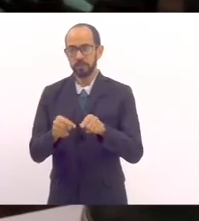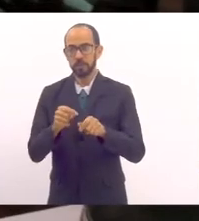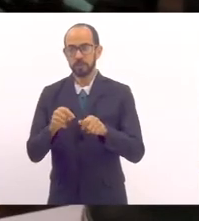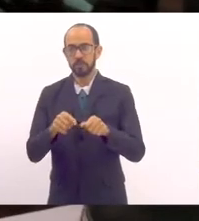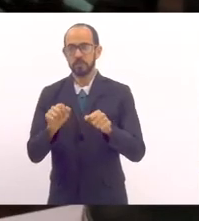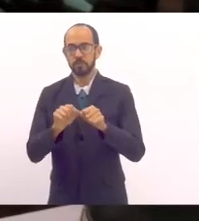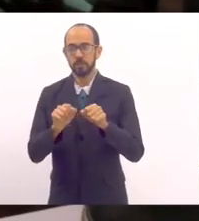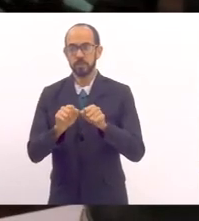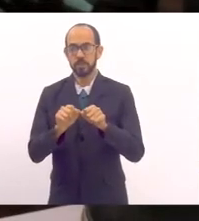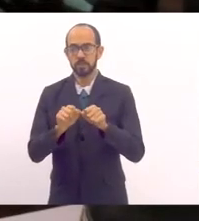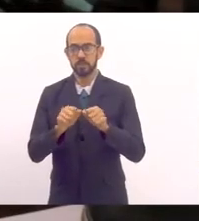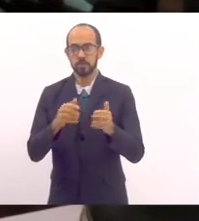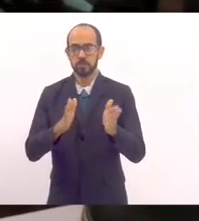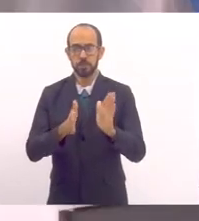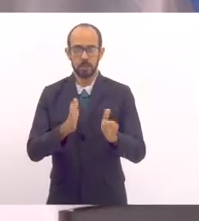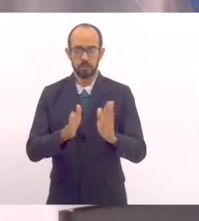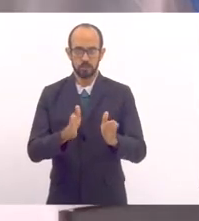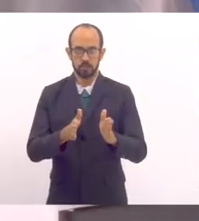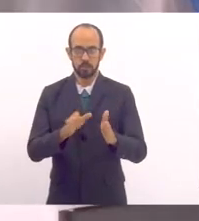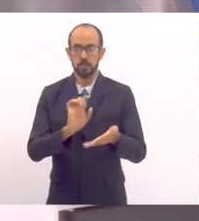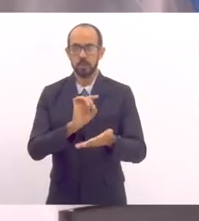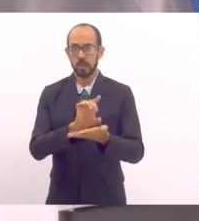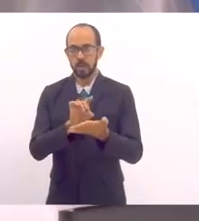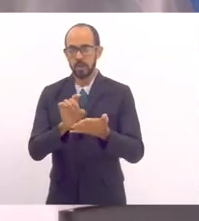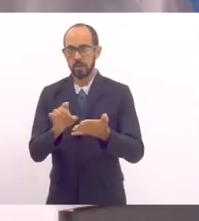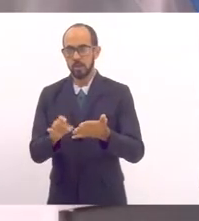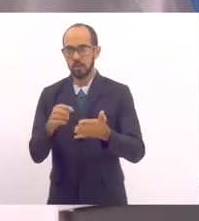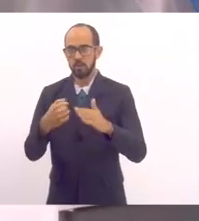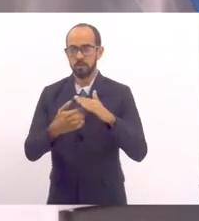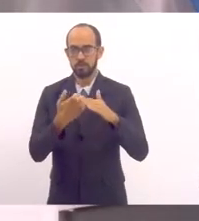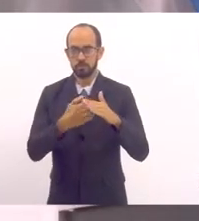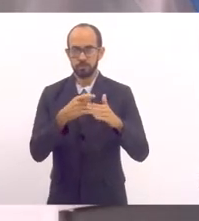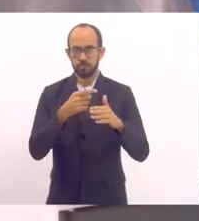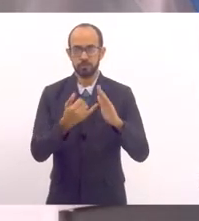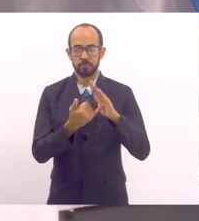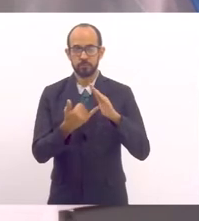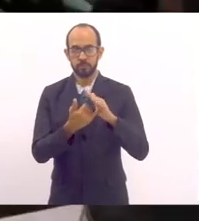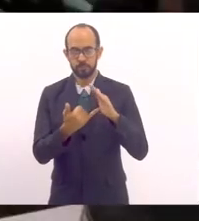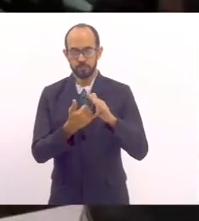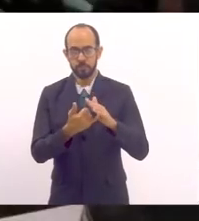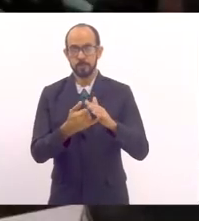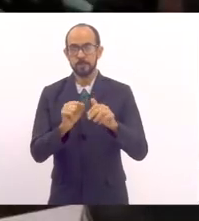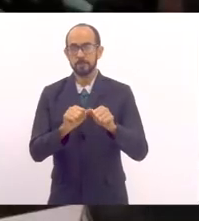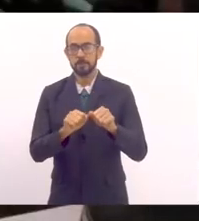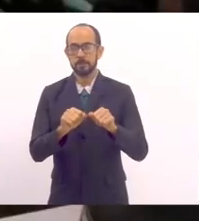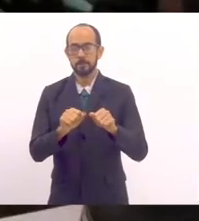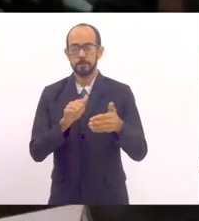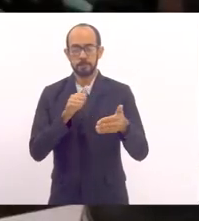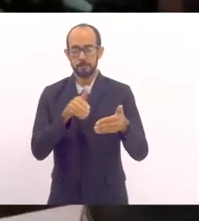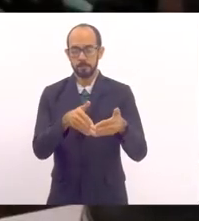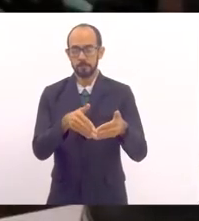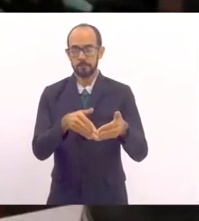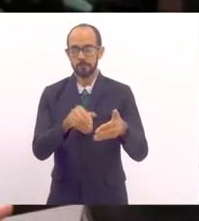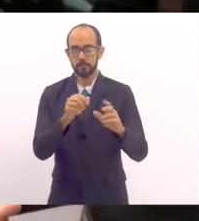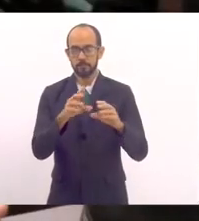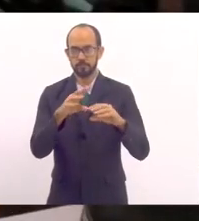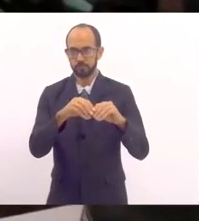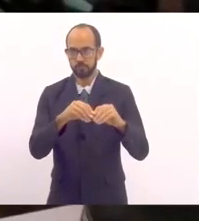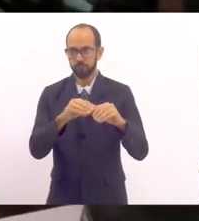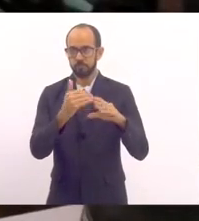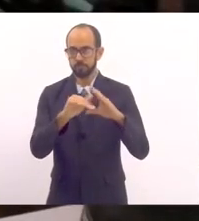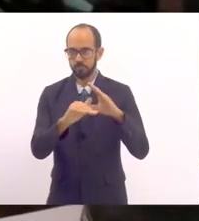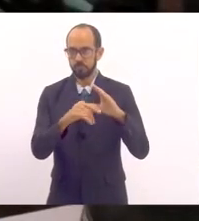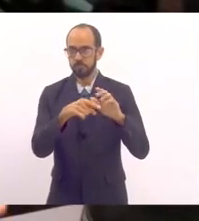talvez a gente, por escrito, quer dizer, cada entidade ou cada participante daqui, fazia uma pequena observação, focando nas questões